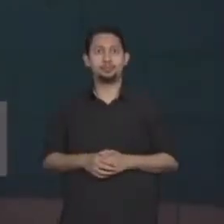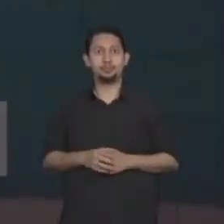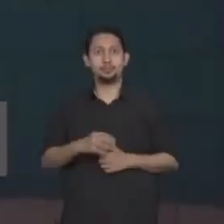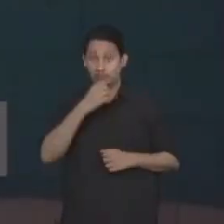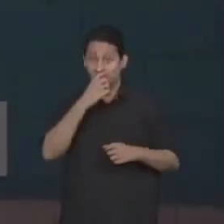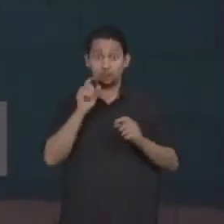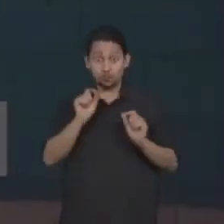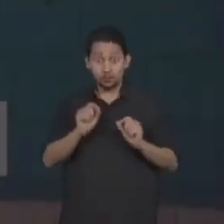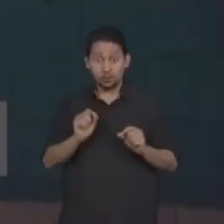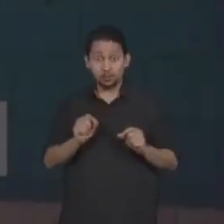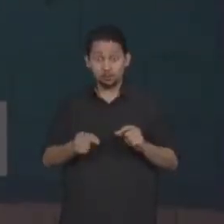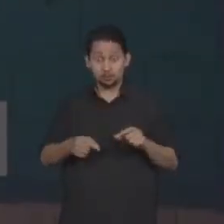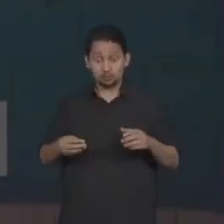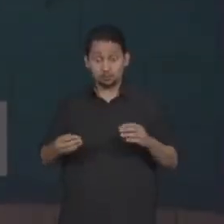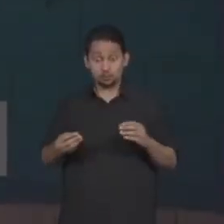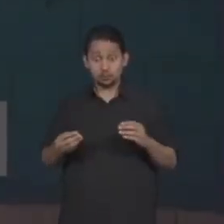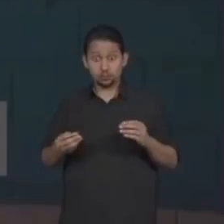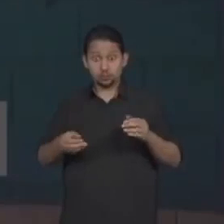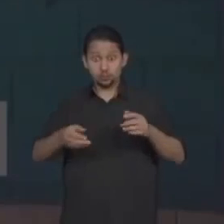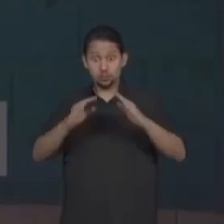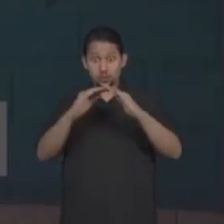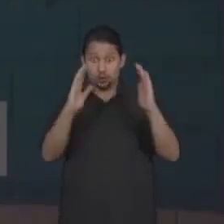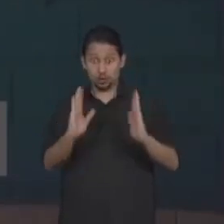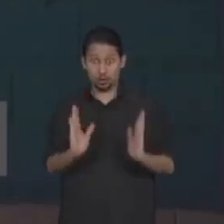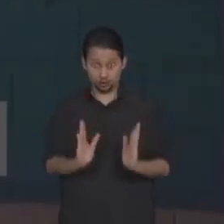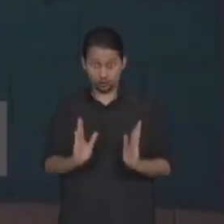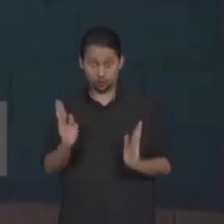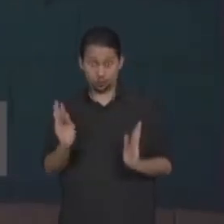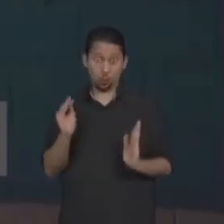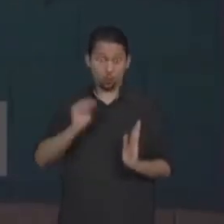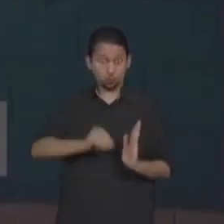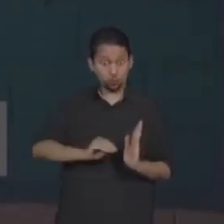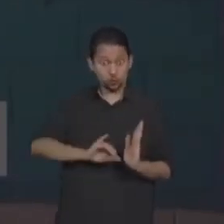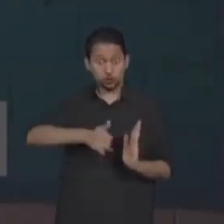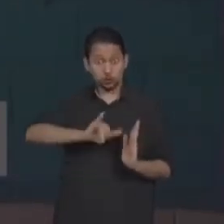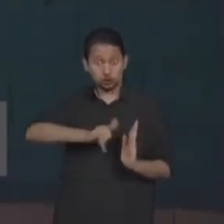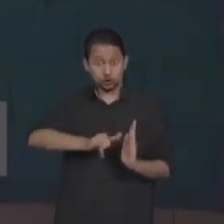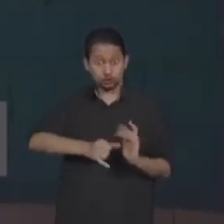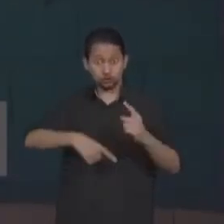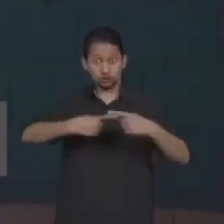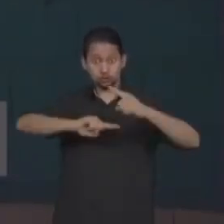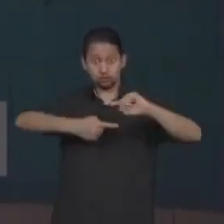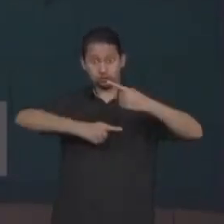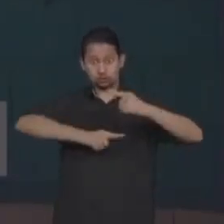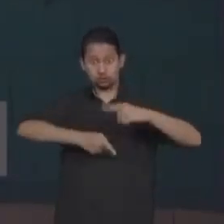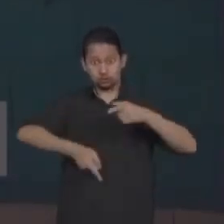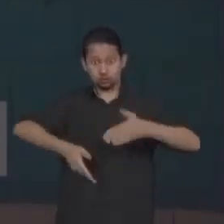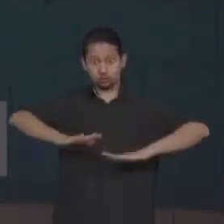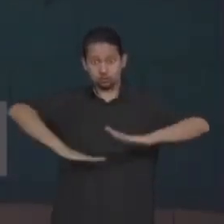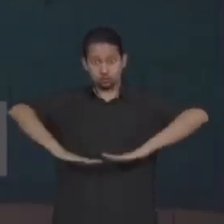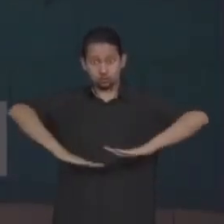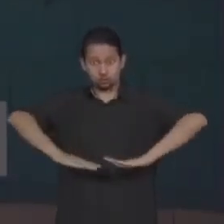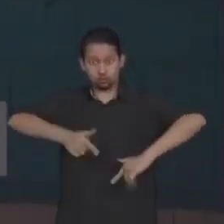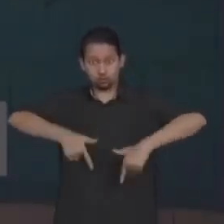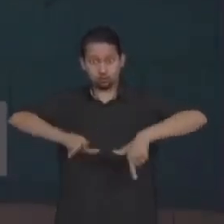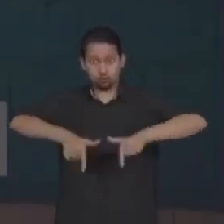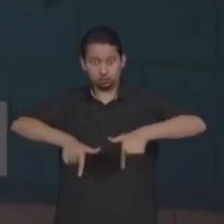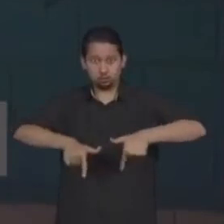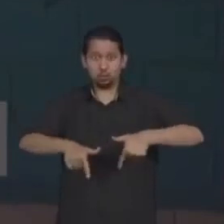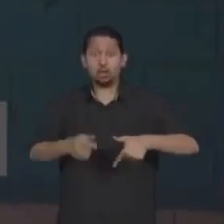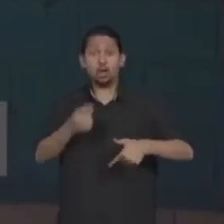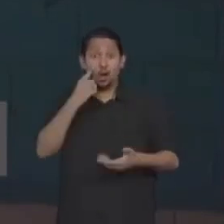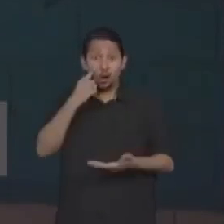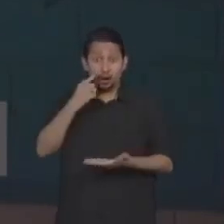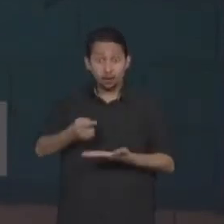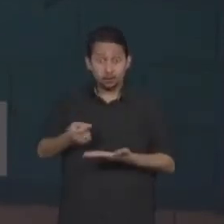Para colocar esse sistema no meu robô, o circuito elétrico dele. A bateria, ela é um pouco pesada,